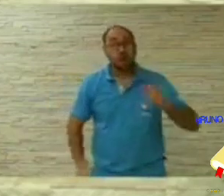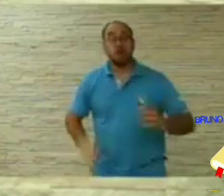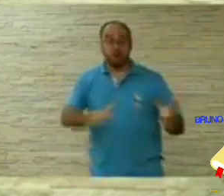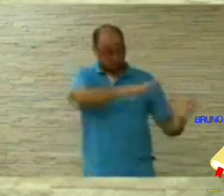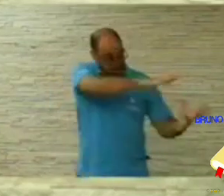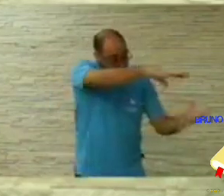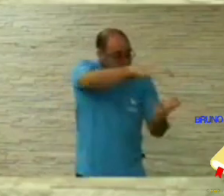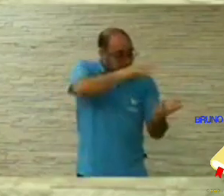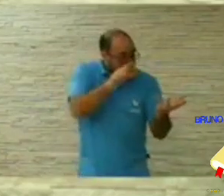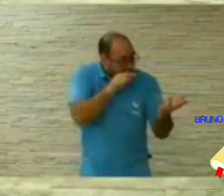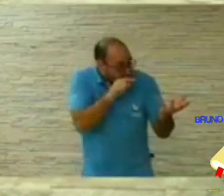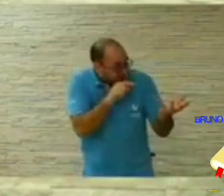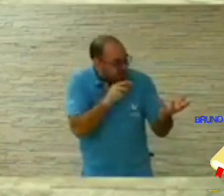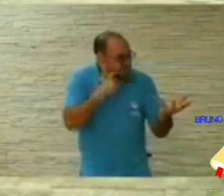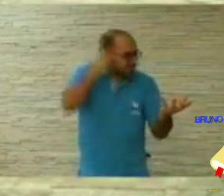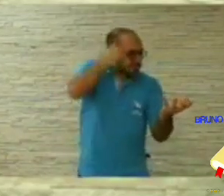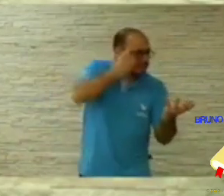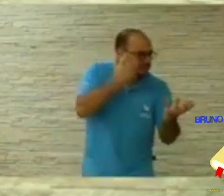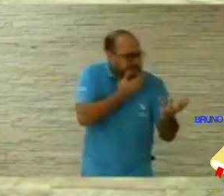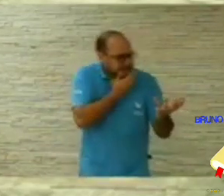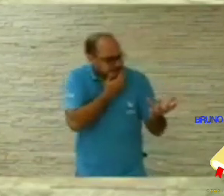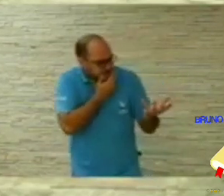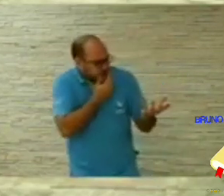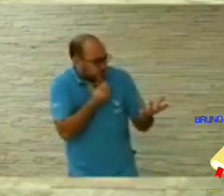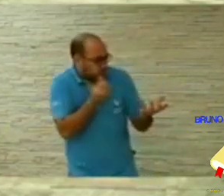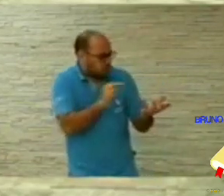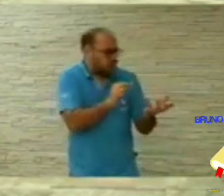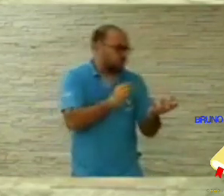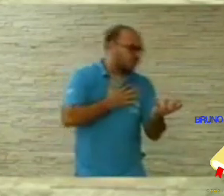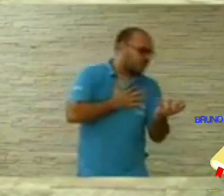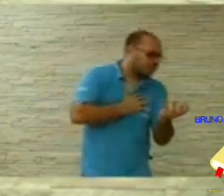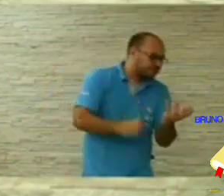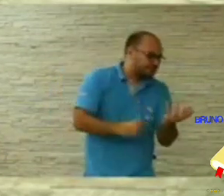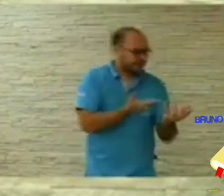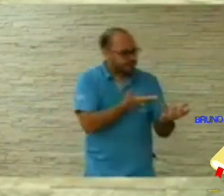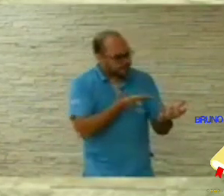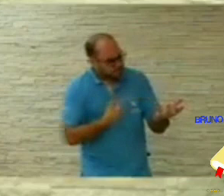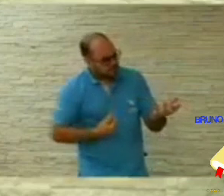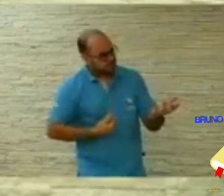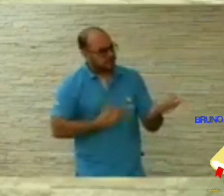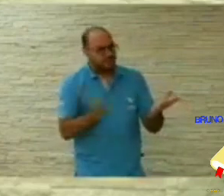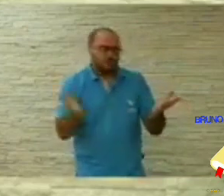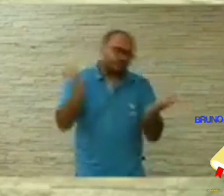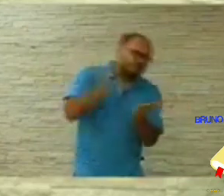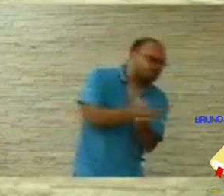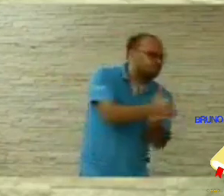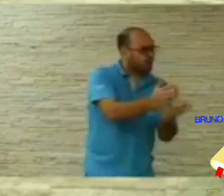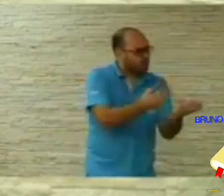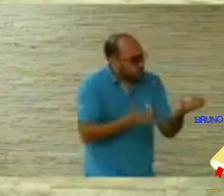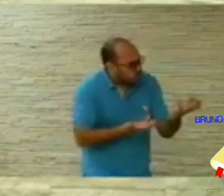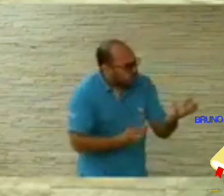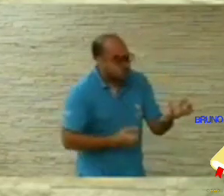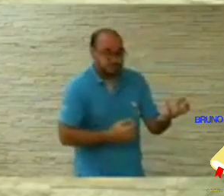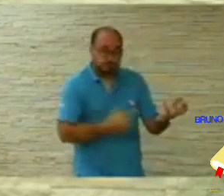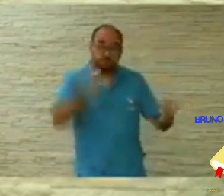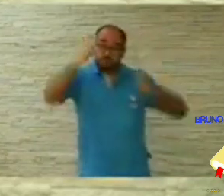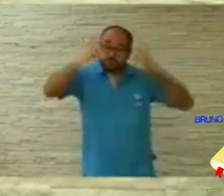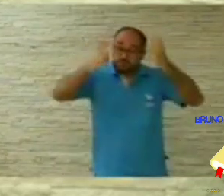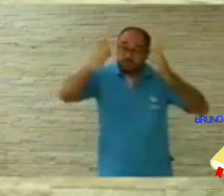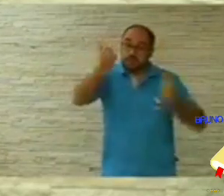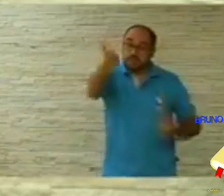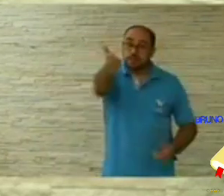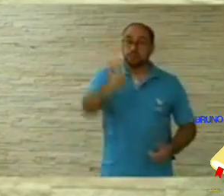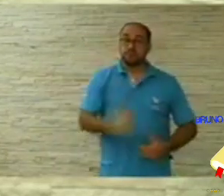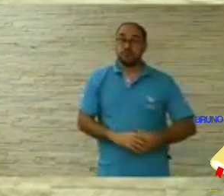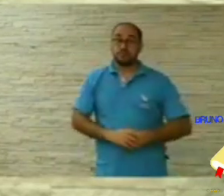na terra. Ele está preocupado com você. Quando eu li esse texto aqui a primeira vez, eu lembrei-me de Isaías 57, verso 15. Se você